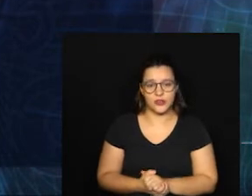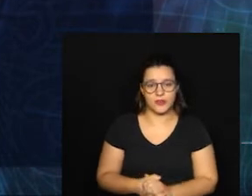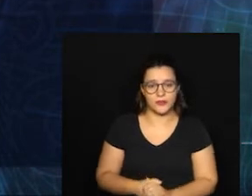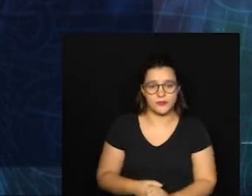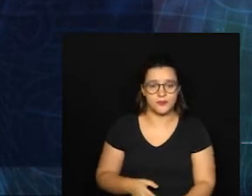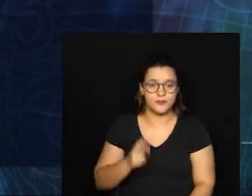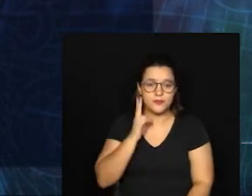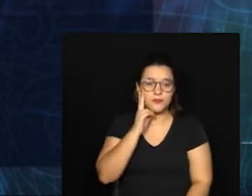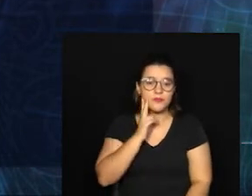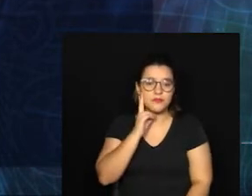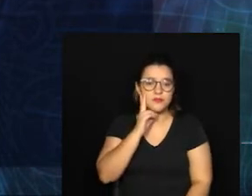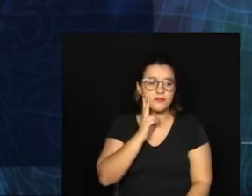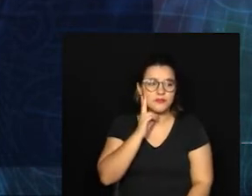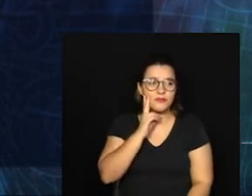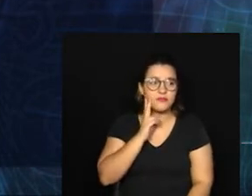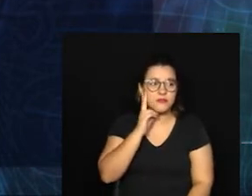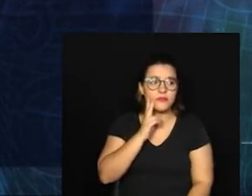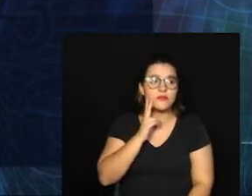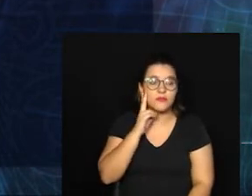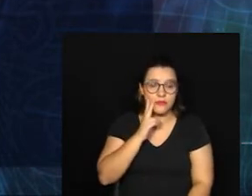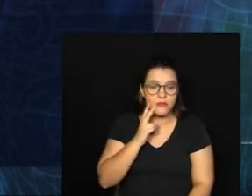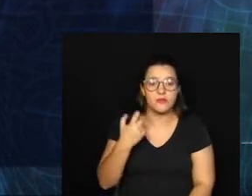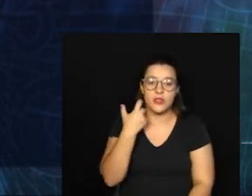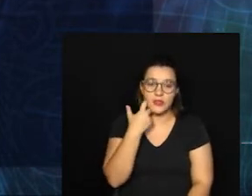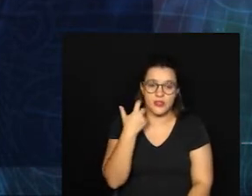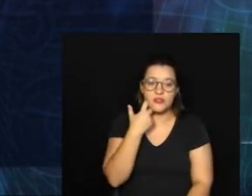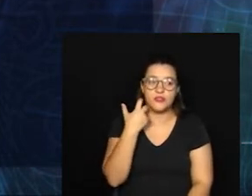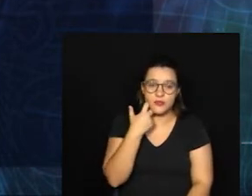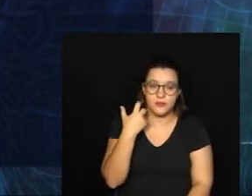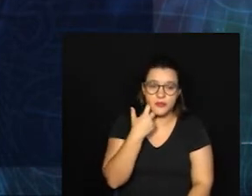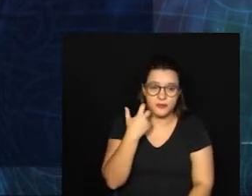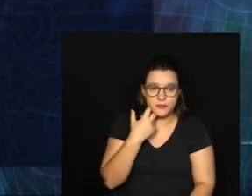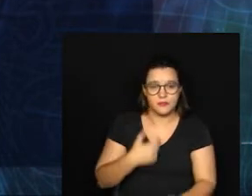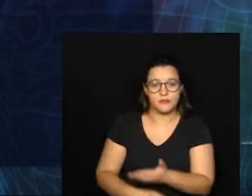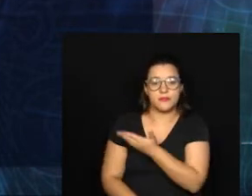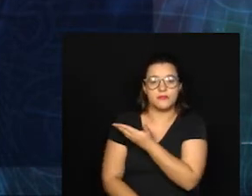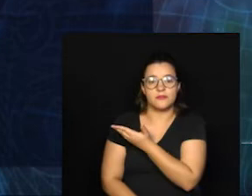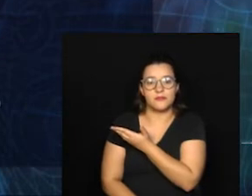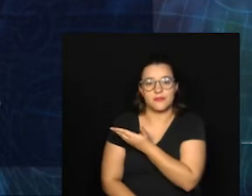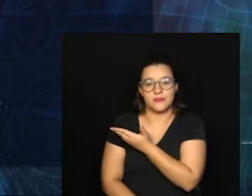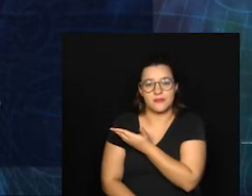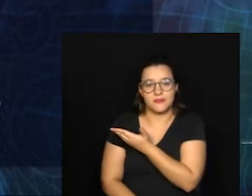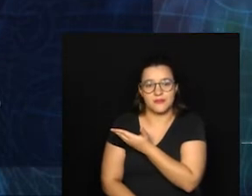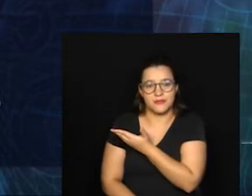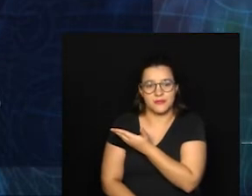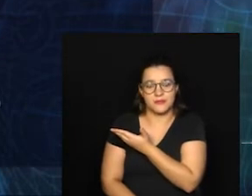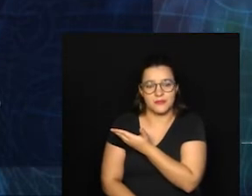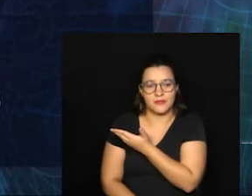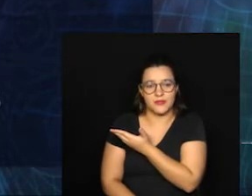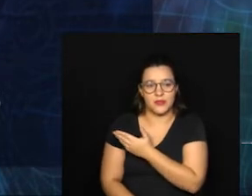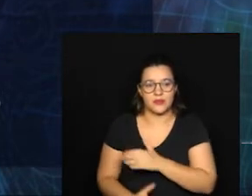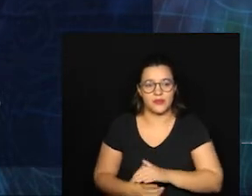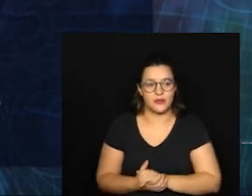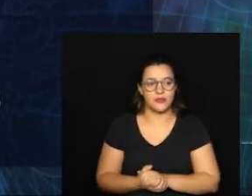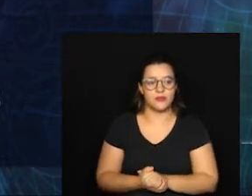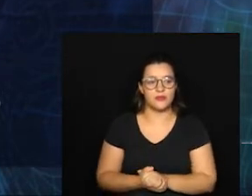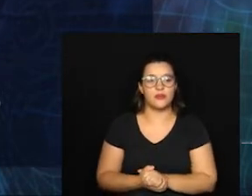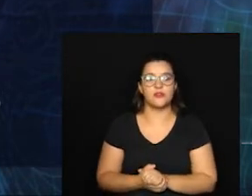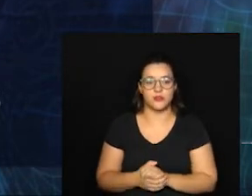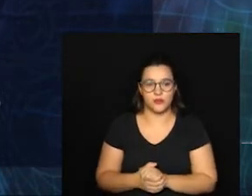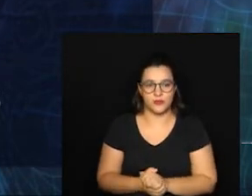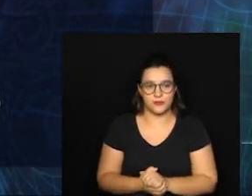Vinhedo 1.985 casos, Itatiba com 1.700, na sequência vem